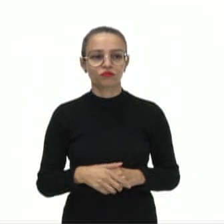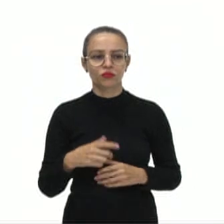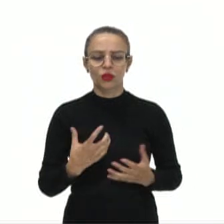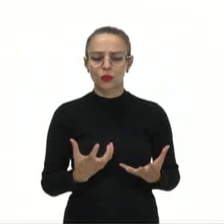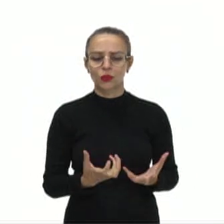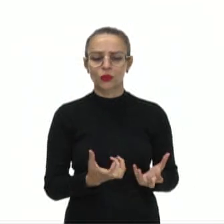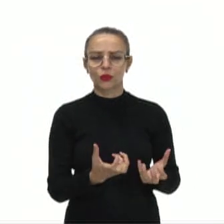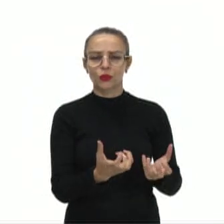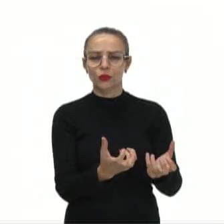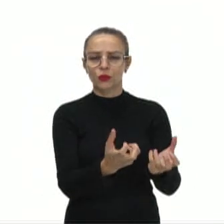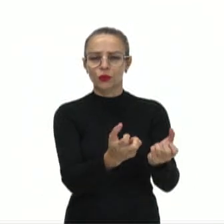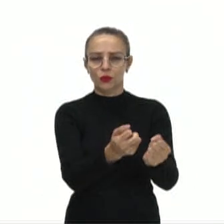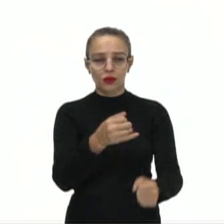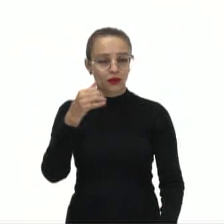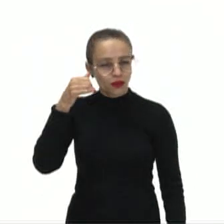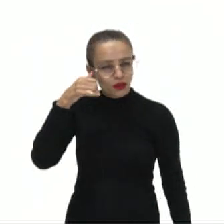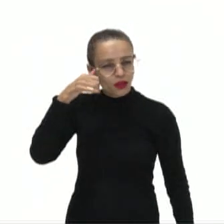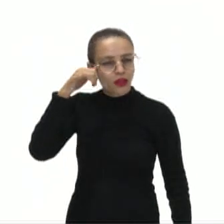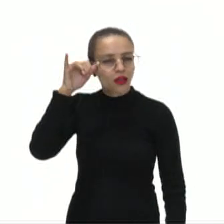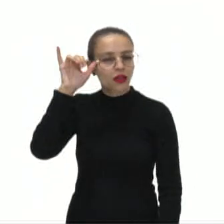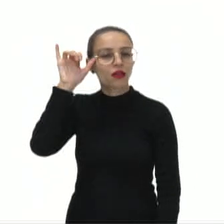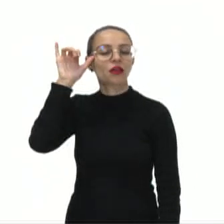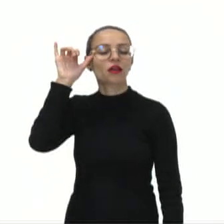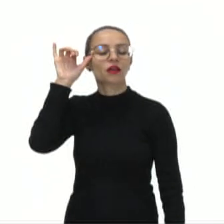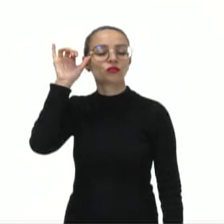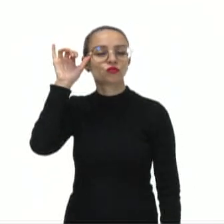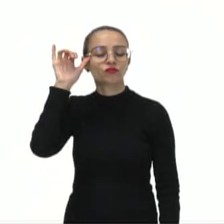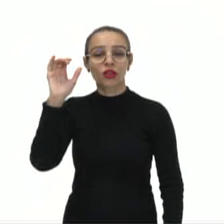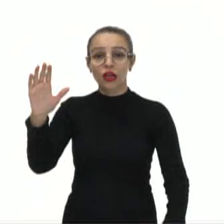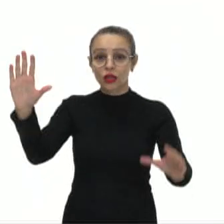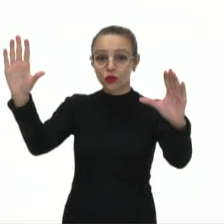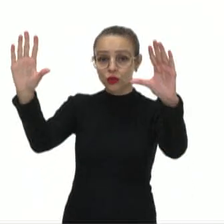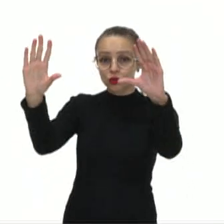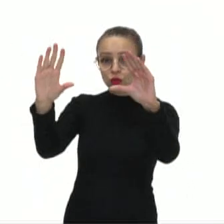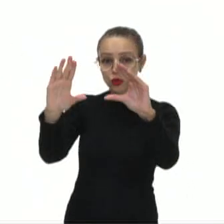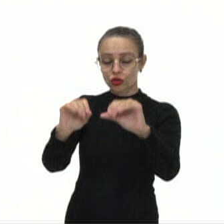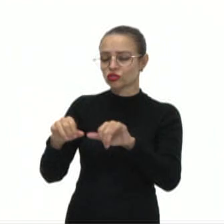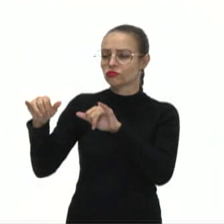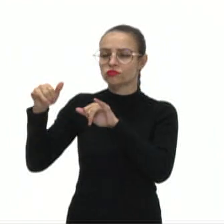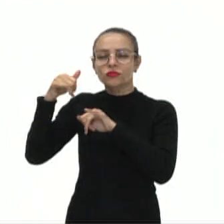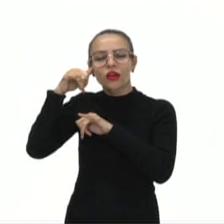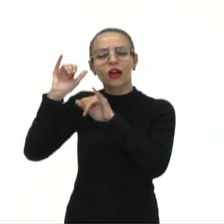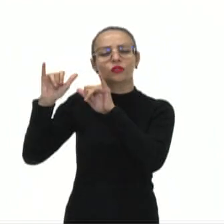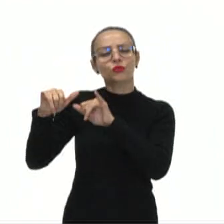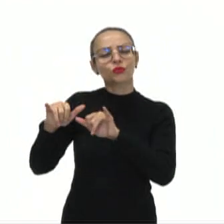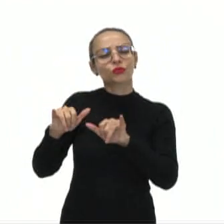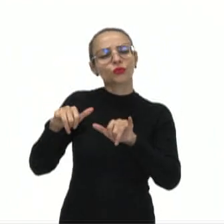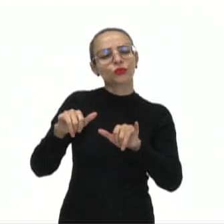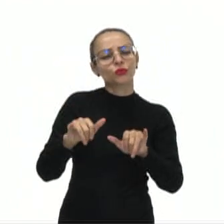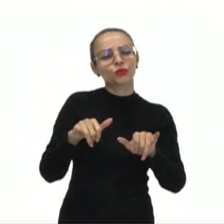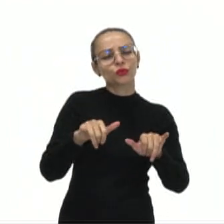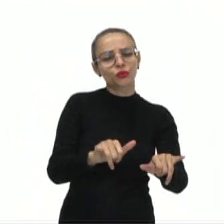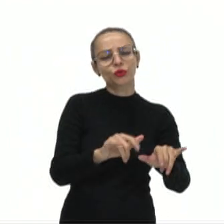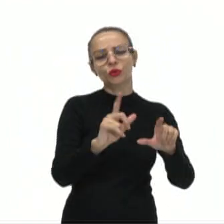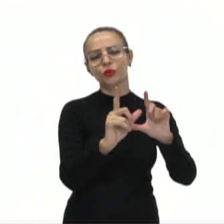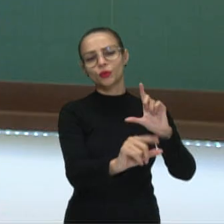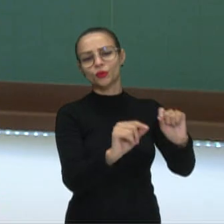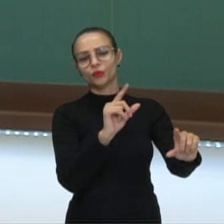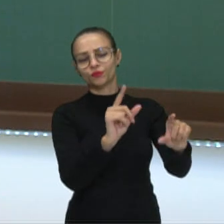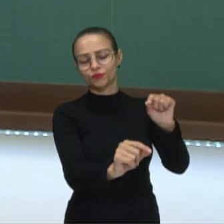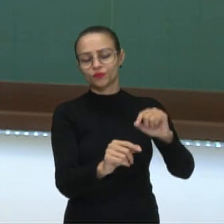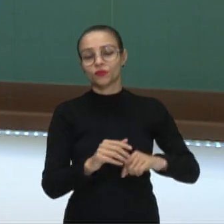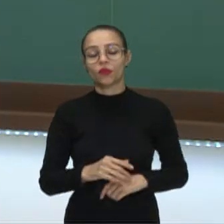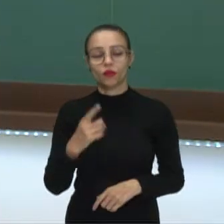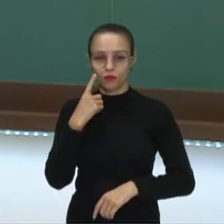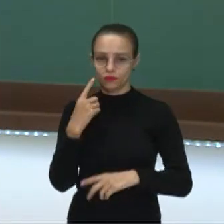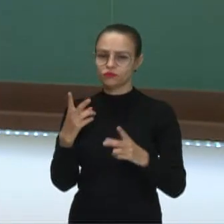tinha. Quando chegava a noitinha, a voz das águas chamava e o rebanho que pastava deixava os tojos e vinha. Já